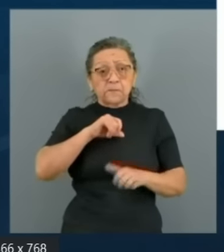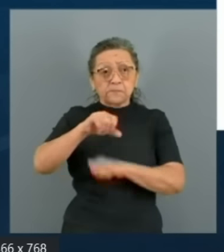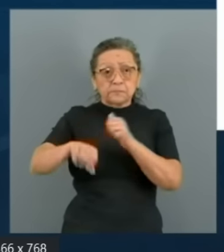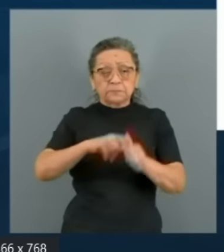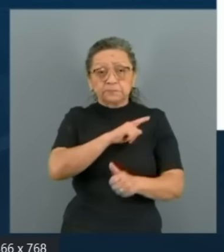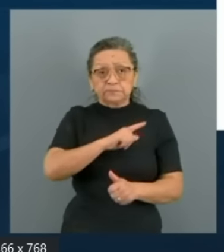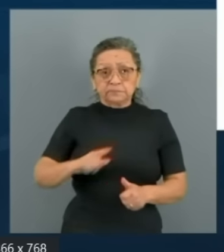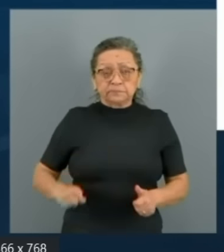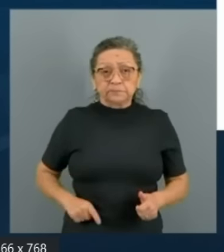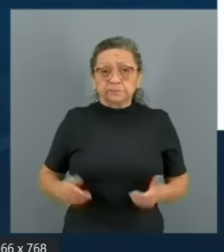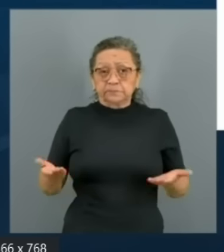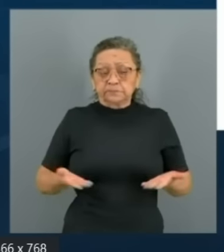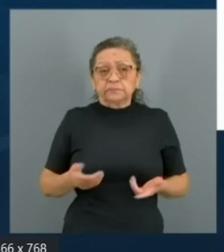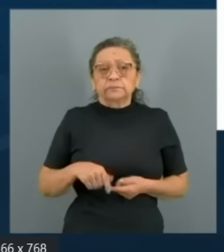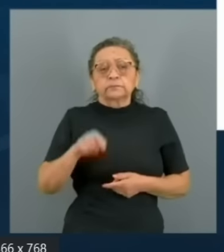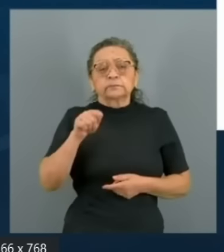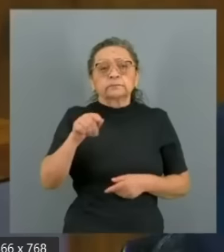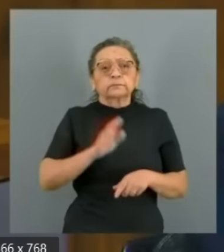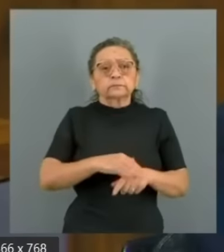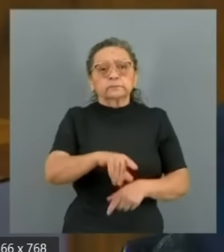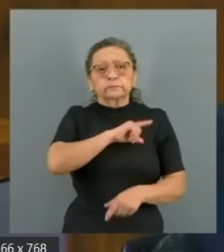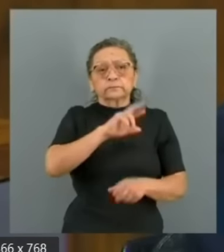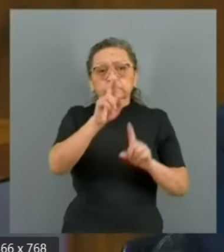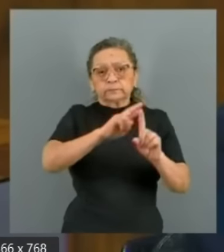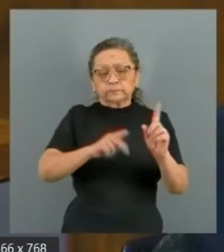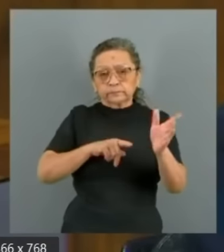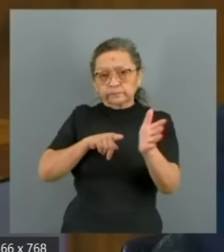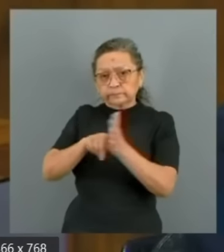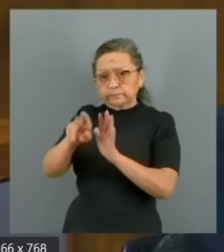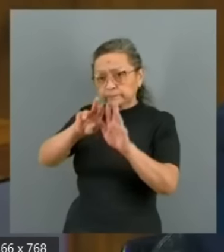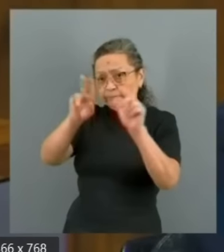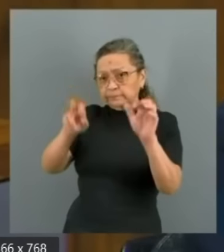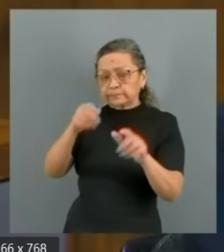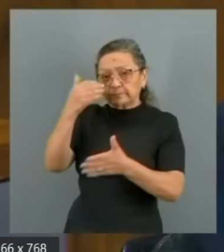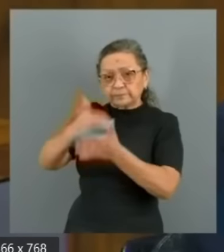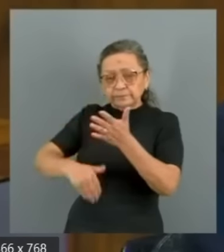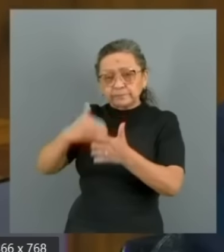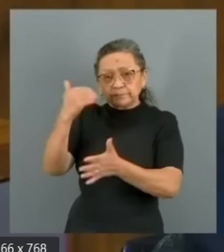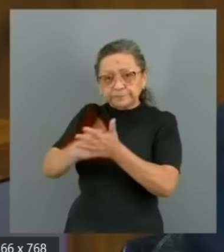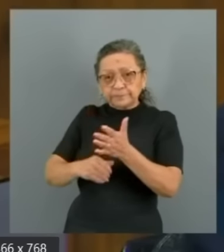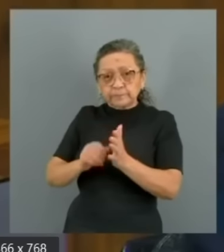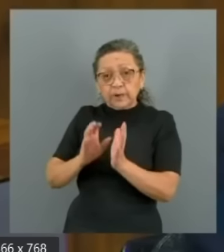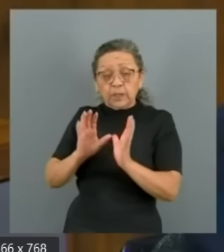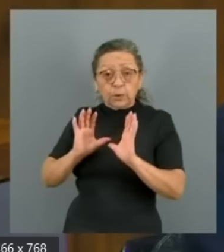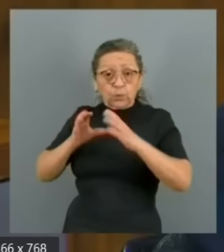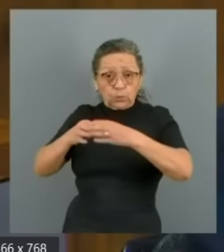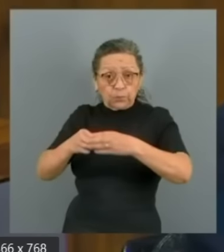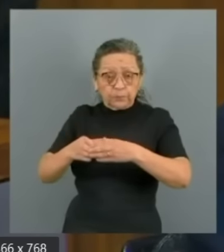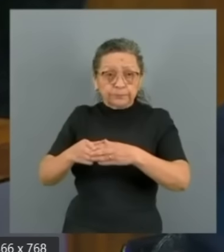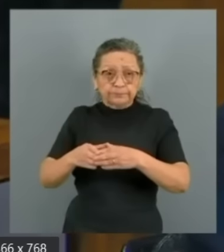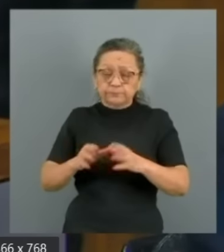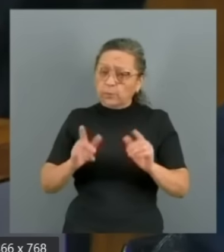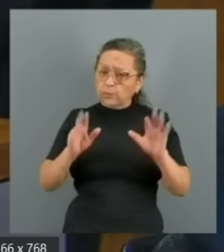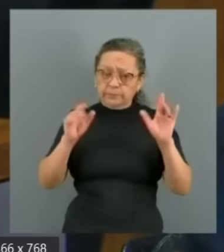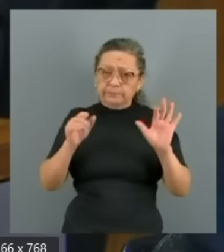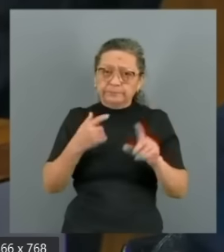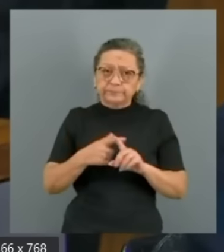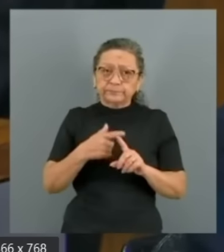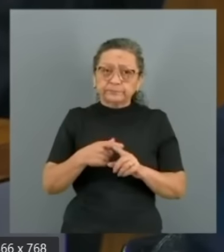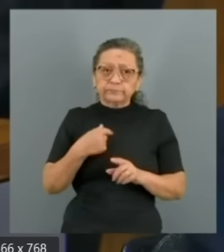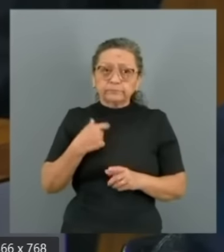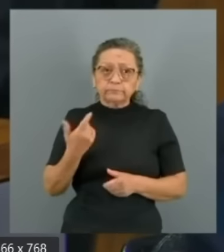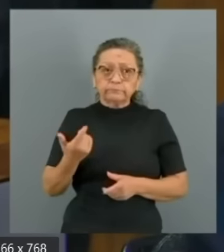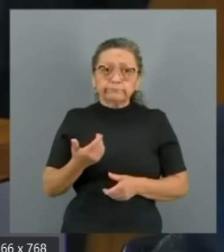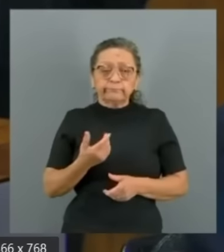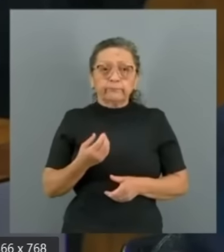subsequente, né? E o senhor, quando foi perguntado pelo relator aqui a respeito de descontos em lote, que não é o caso, que são a taxa